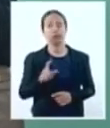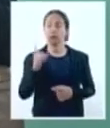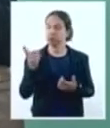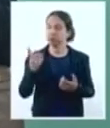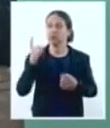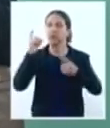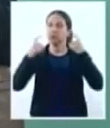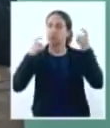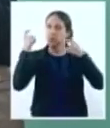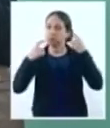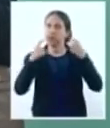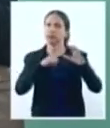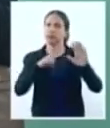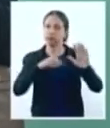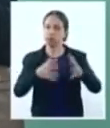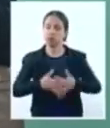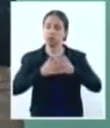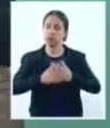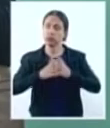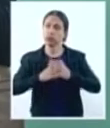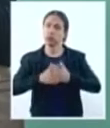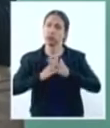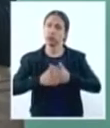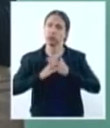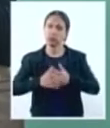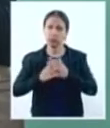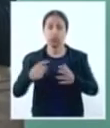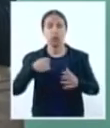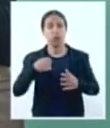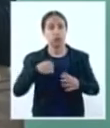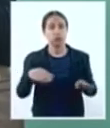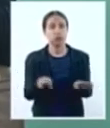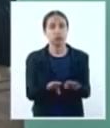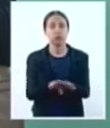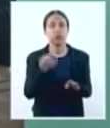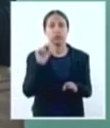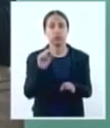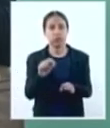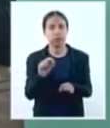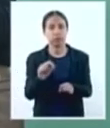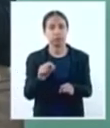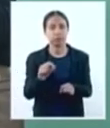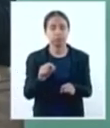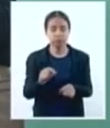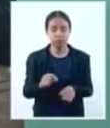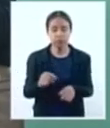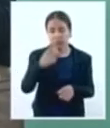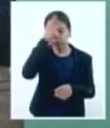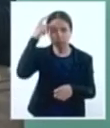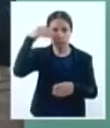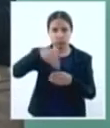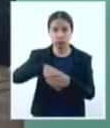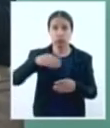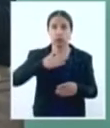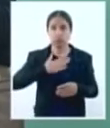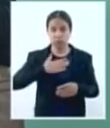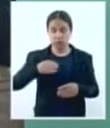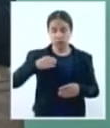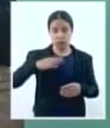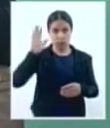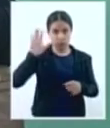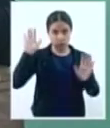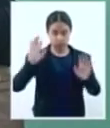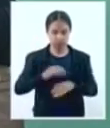Eu, particularmente, dentro da minha rede, de minha base eleitoral, não tive ninguém contra, e tive só